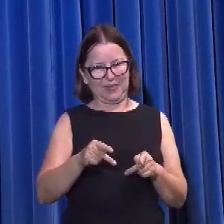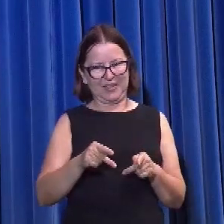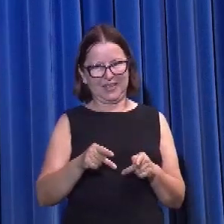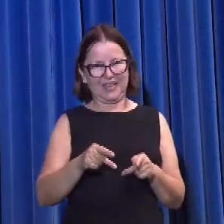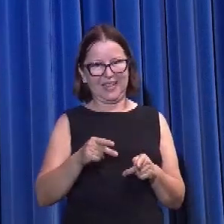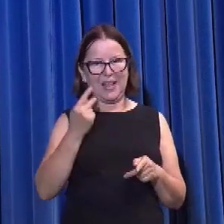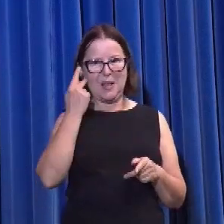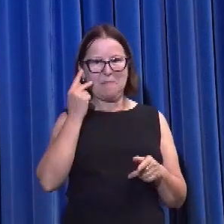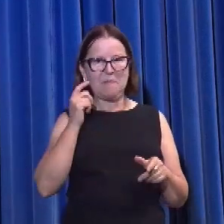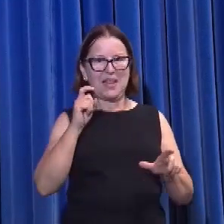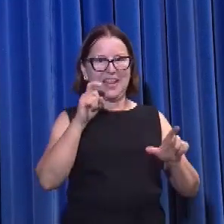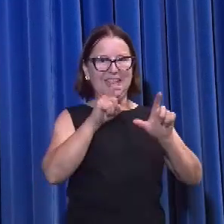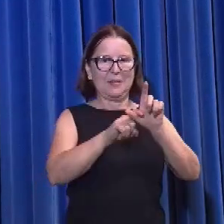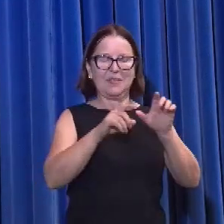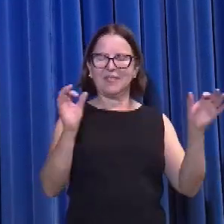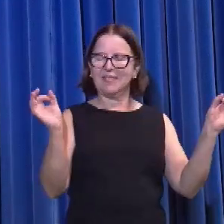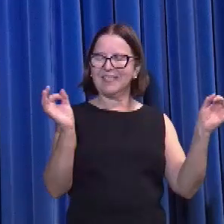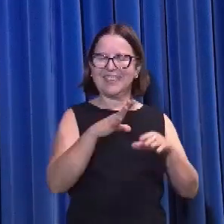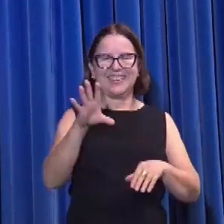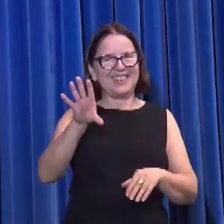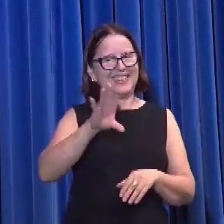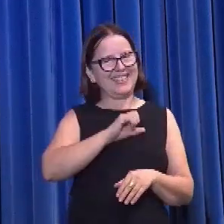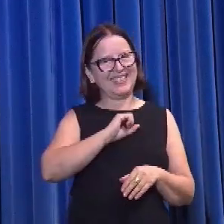inteiramente do amor de Deus.